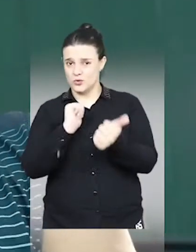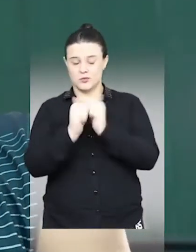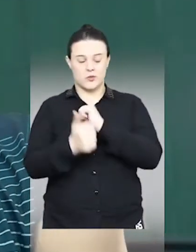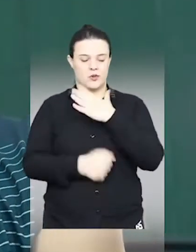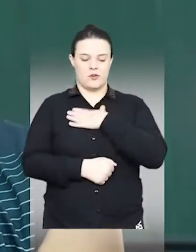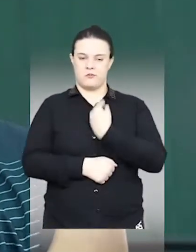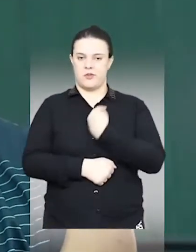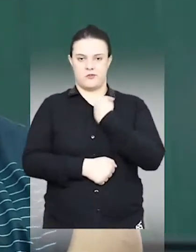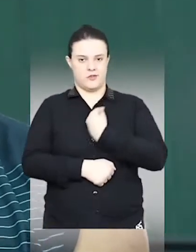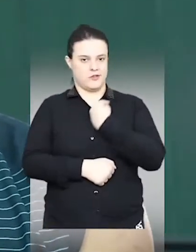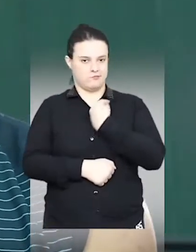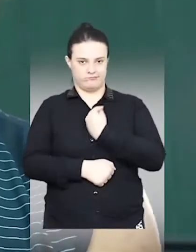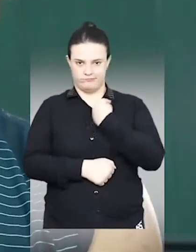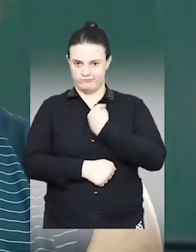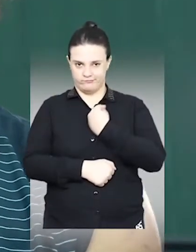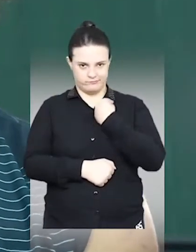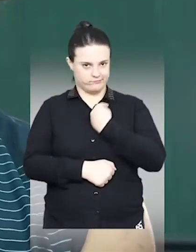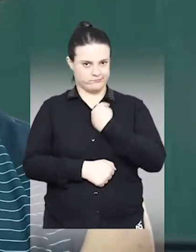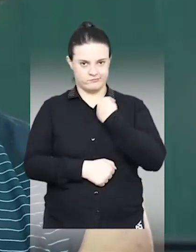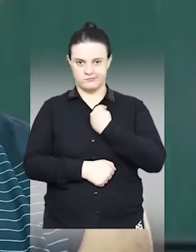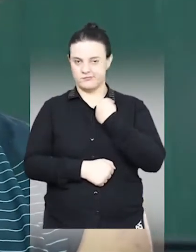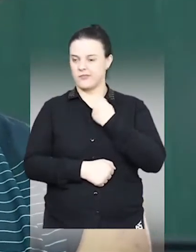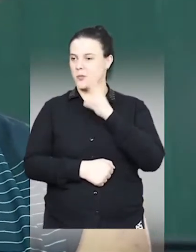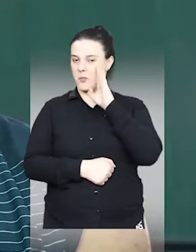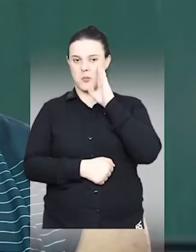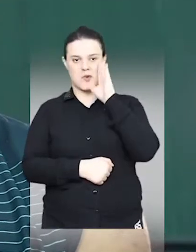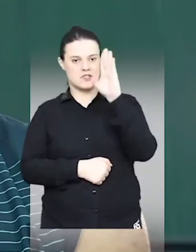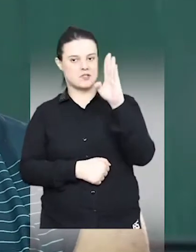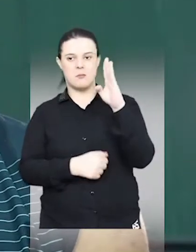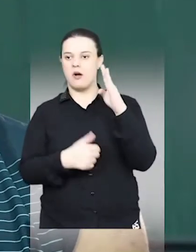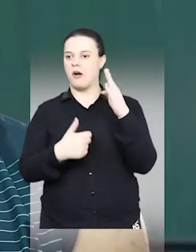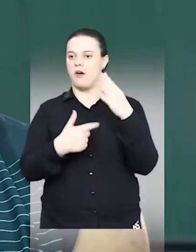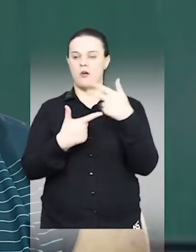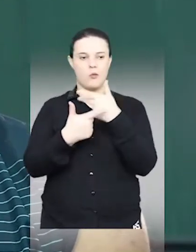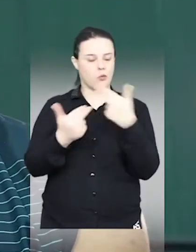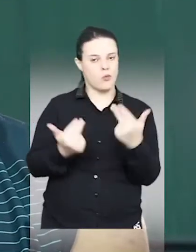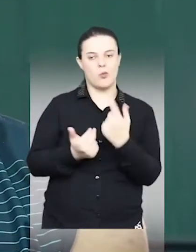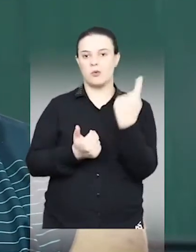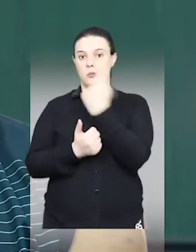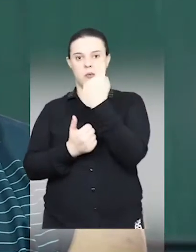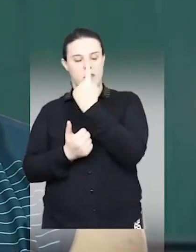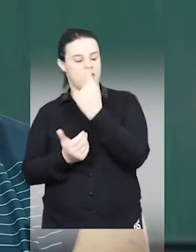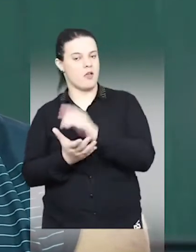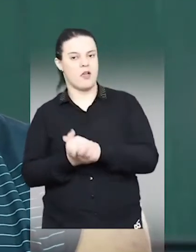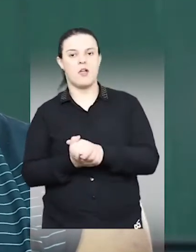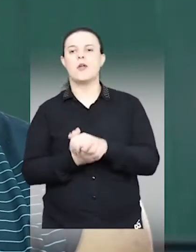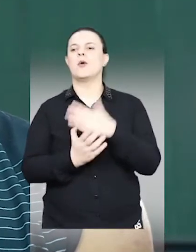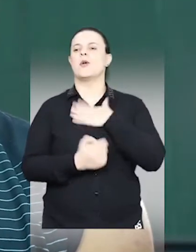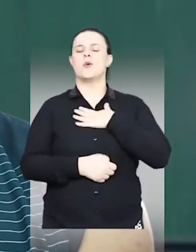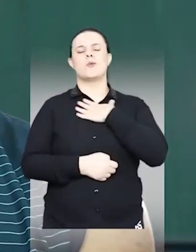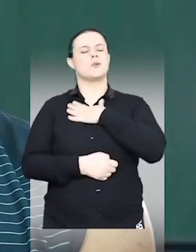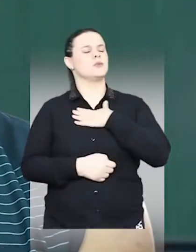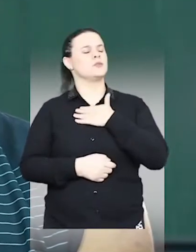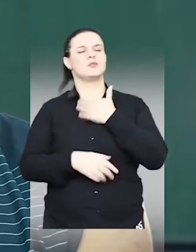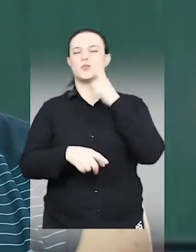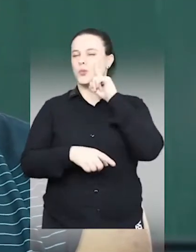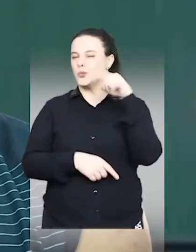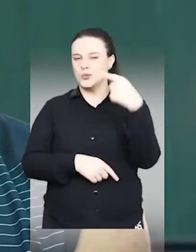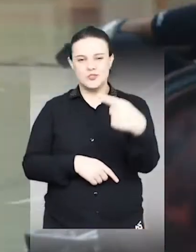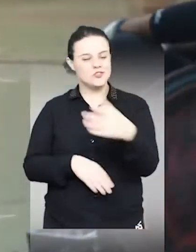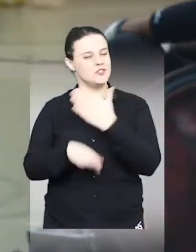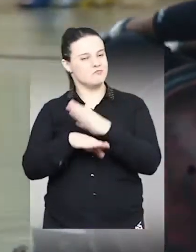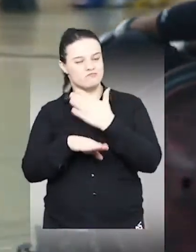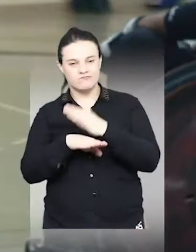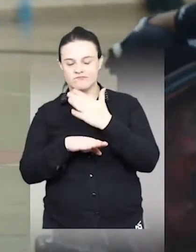esporte é a minha vida, né? É a minha prioridade máxima, é o que eu busco estar fazendo sempre,